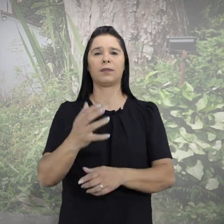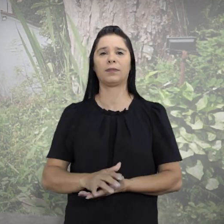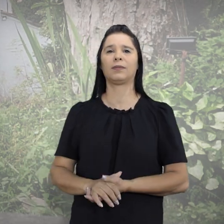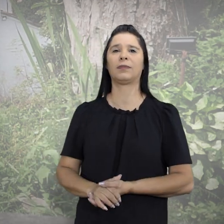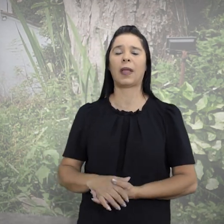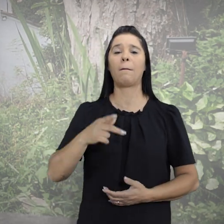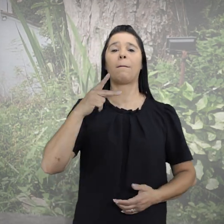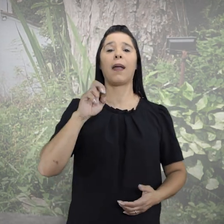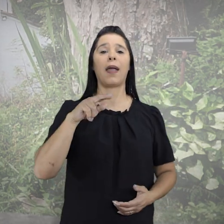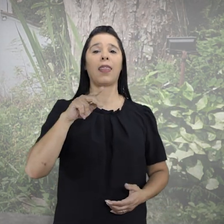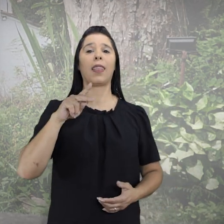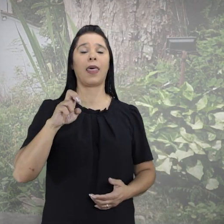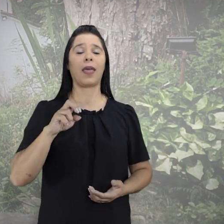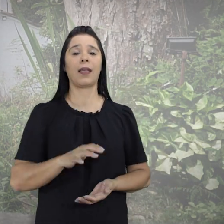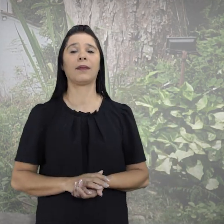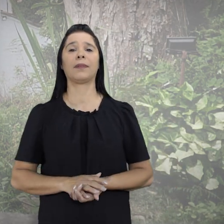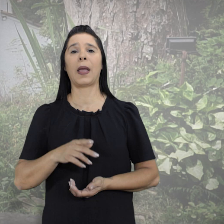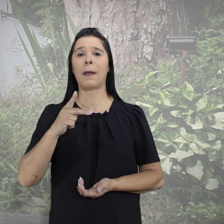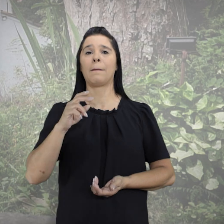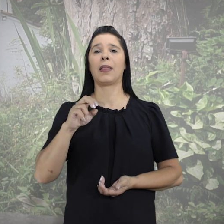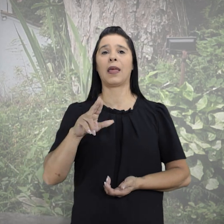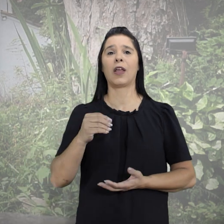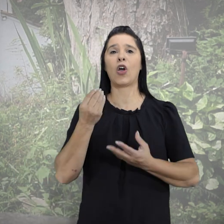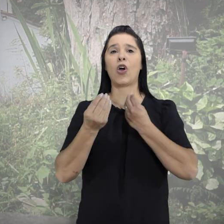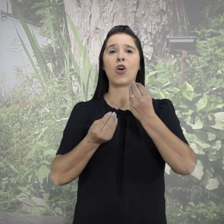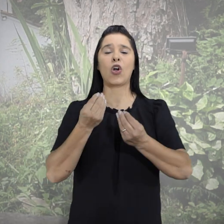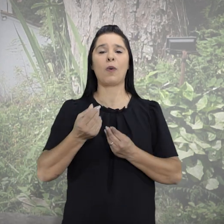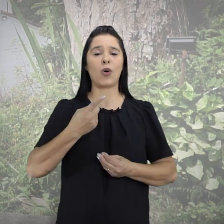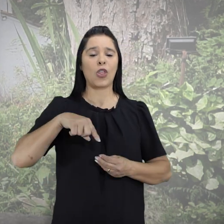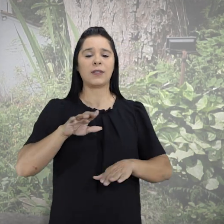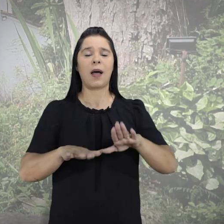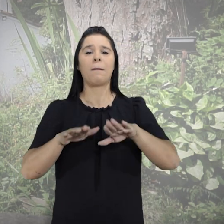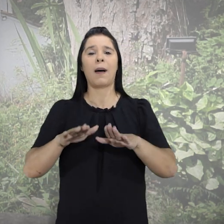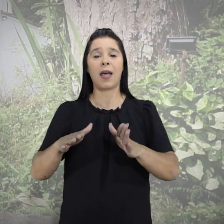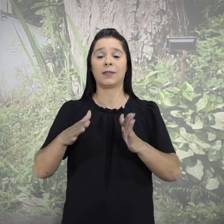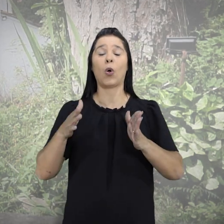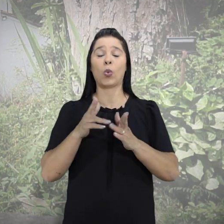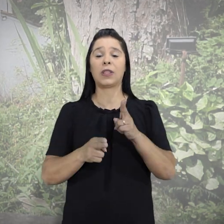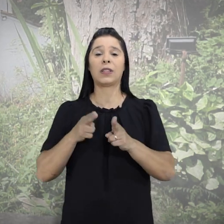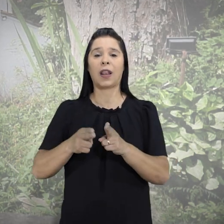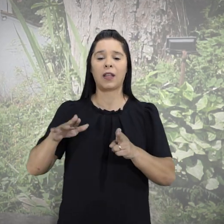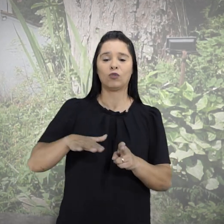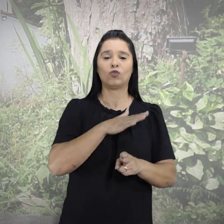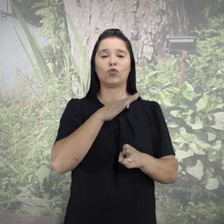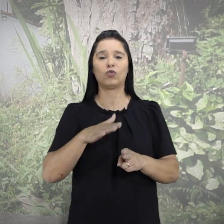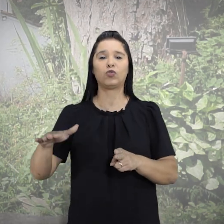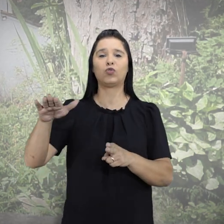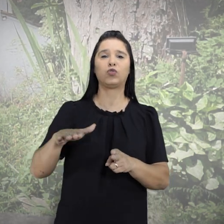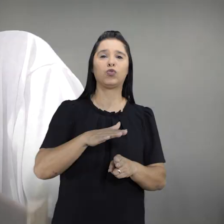irmãos. Penenê, penenê, penenê, vamos nós no balanço do trem. Oi, sa,